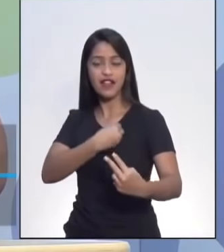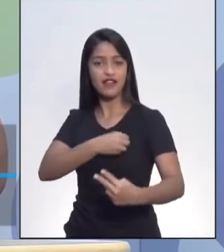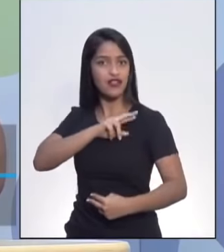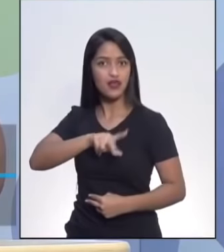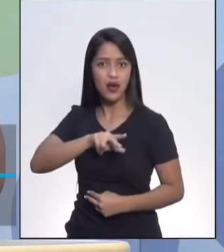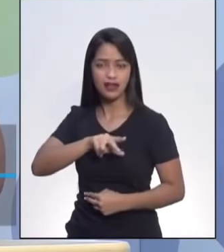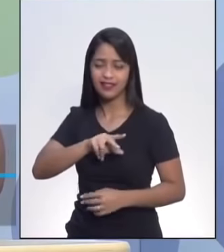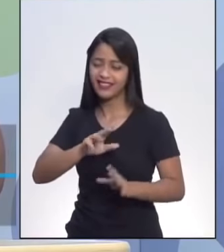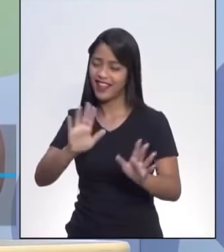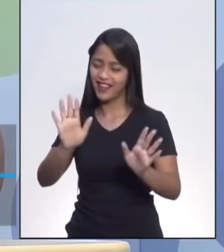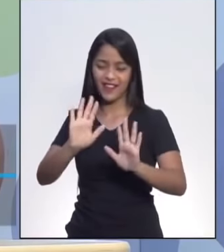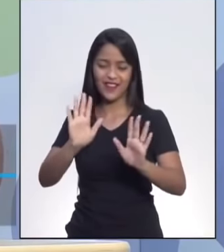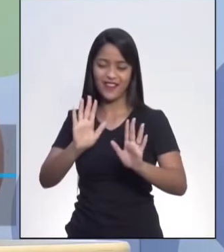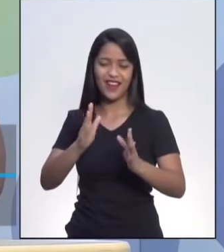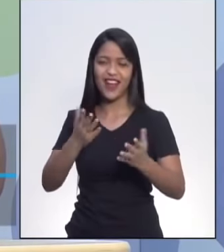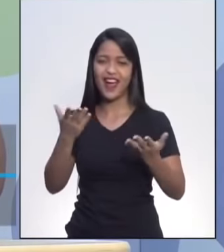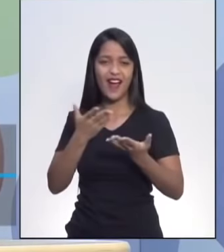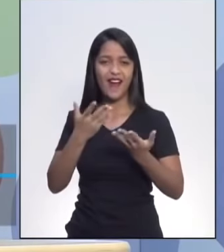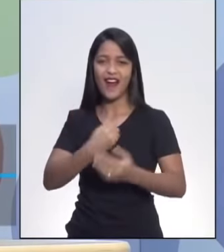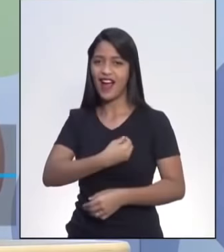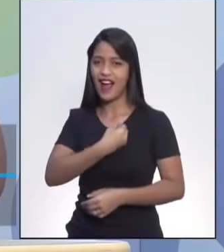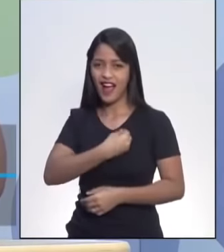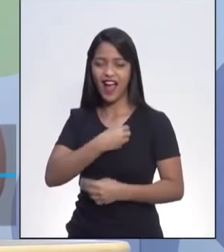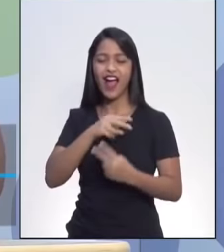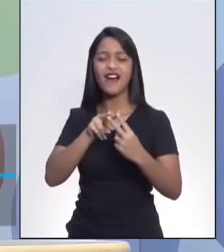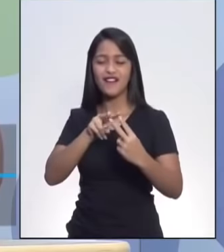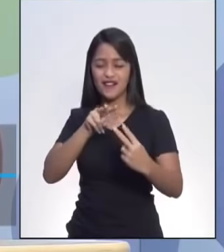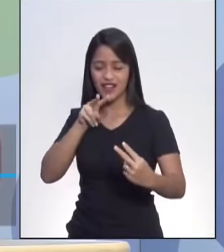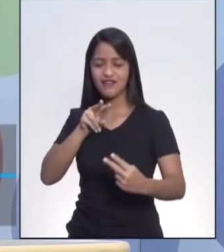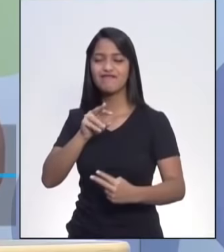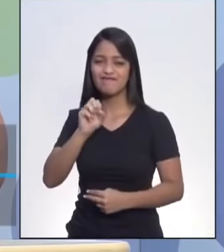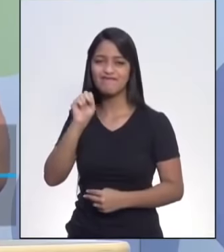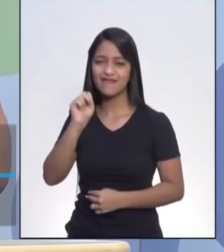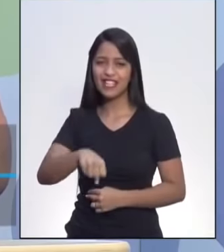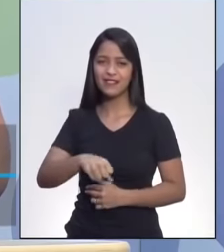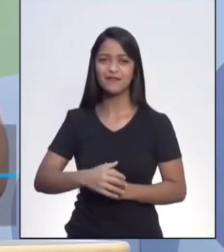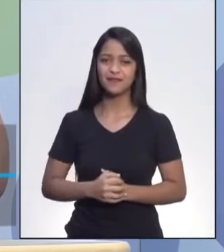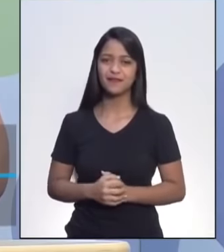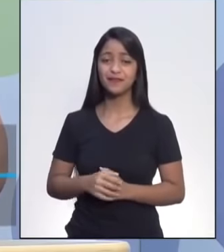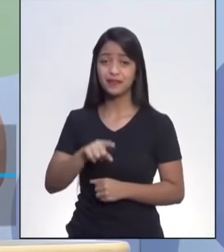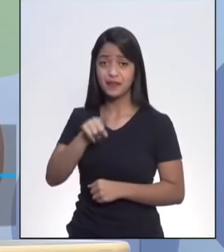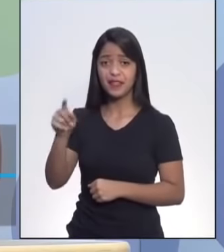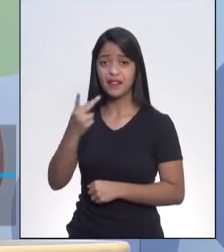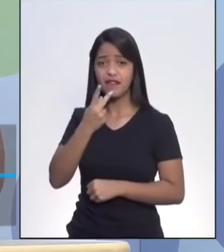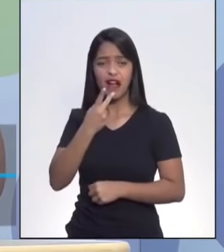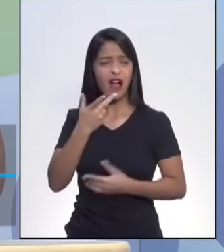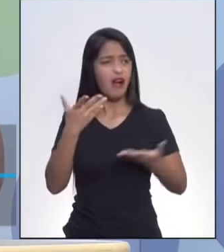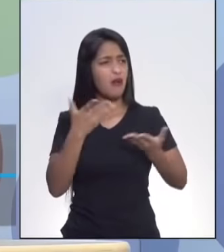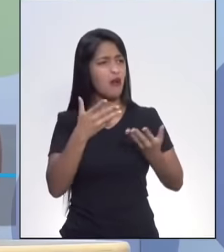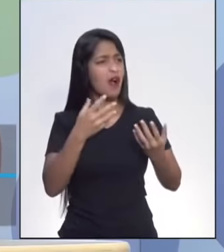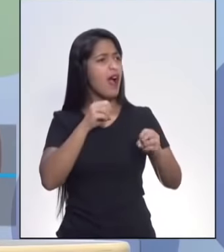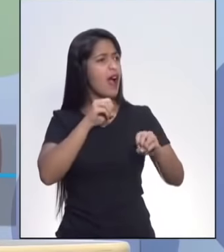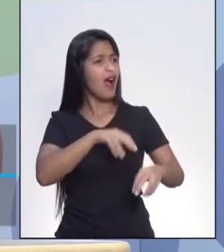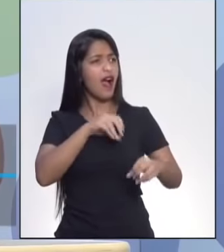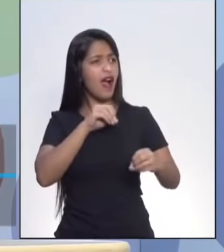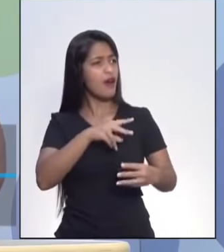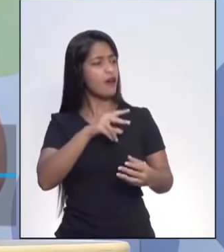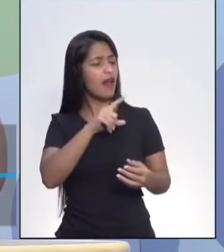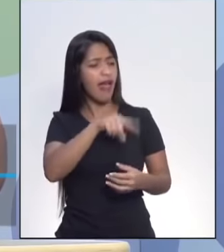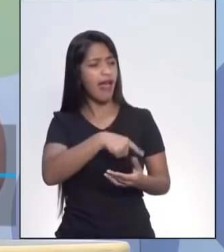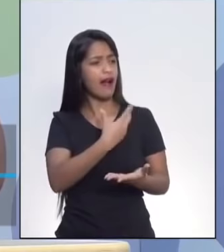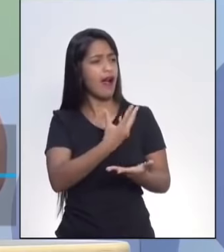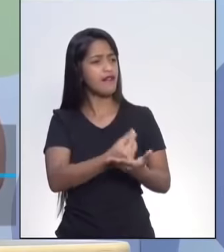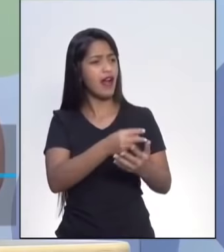gravada. Não, Rian, não é. Não é que eu li. Correto? Só que o que acontece? São muitos